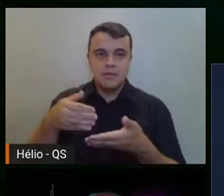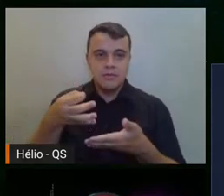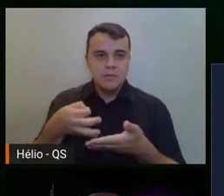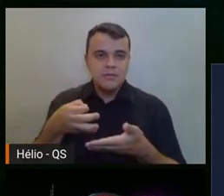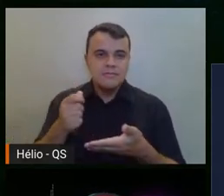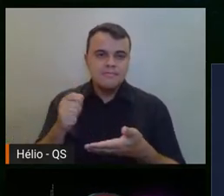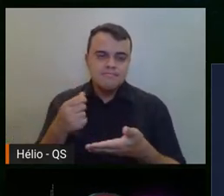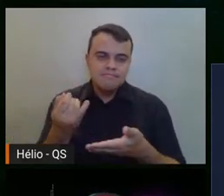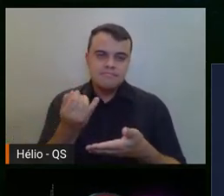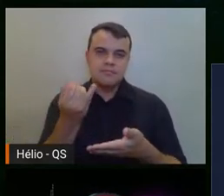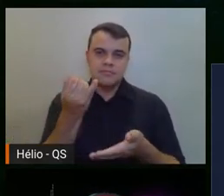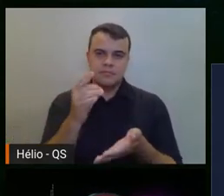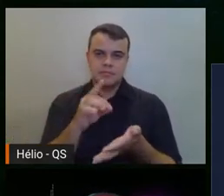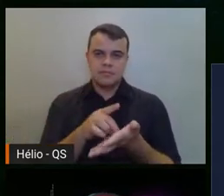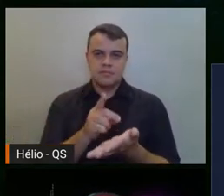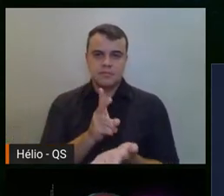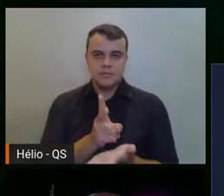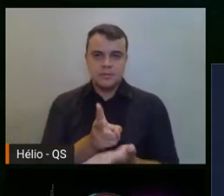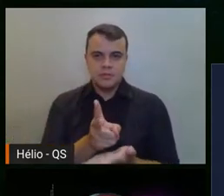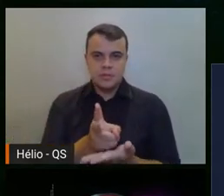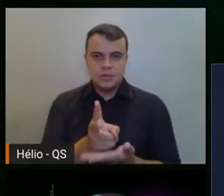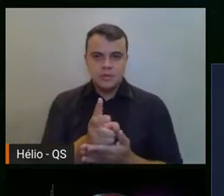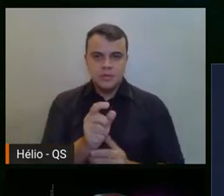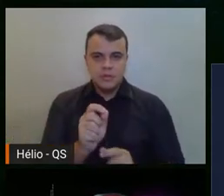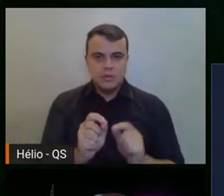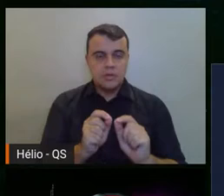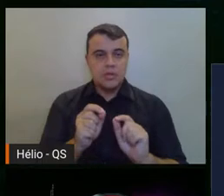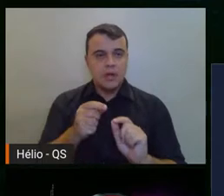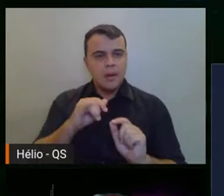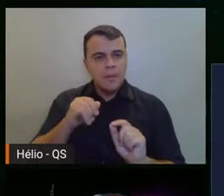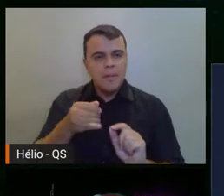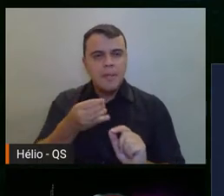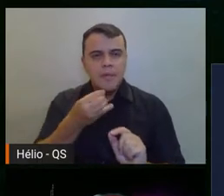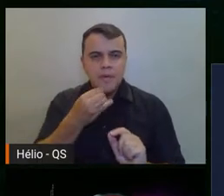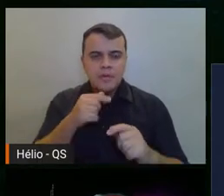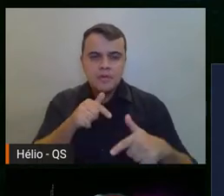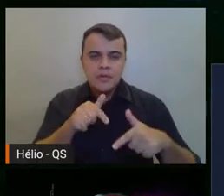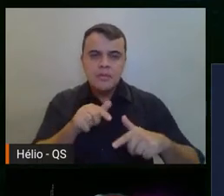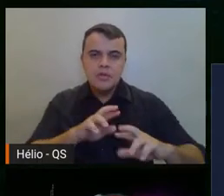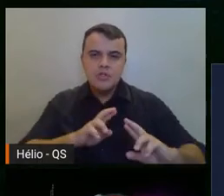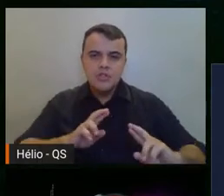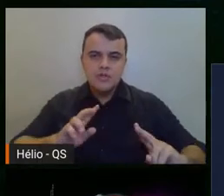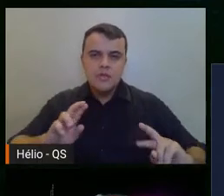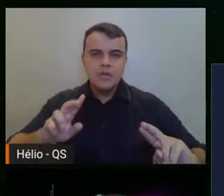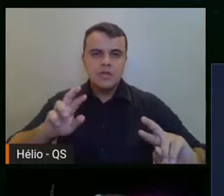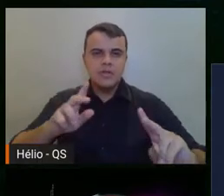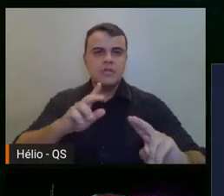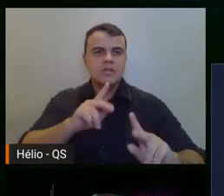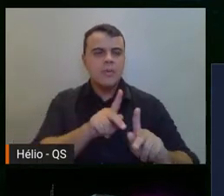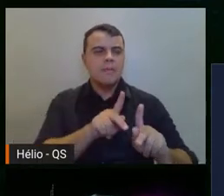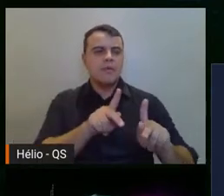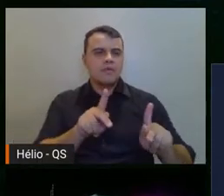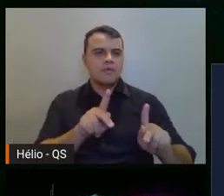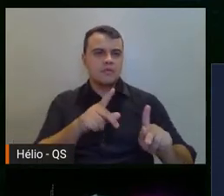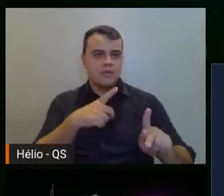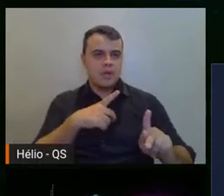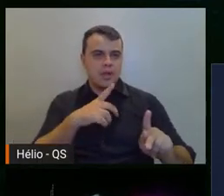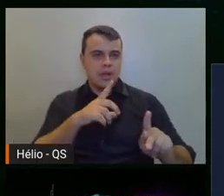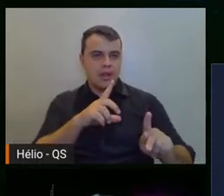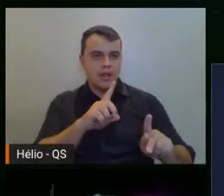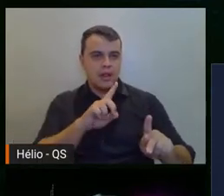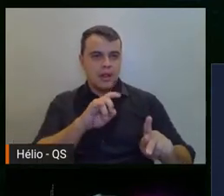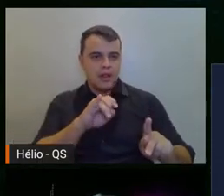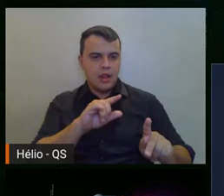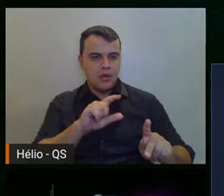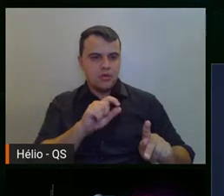pegada é bem importante galera de vocês realmente aproveitarem a jornada com diferentes experts né a gente tem o Denilson na parte de